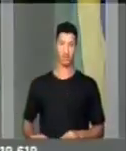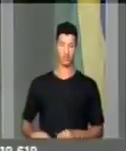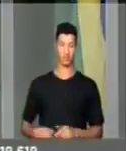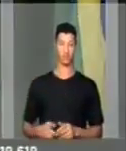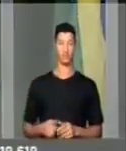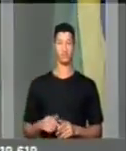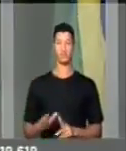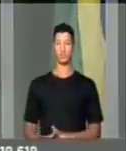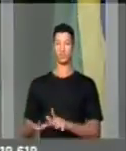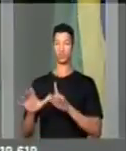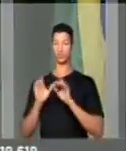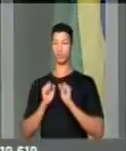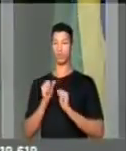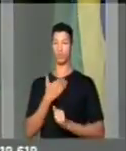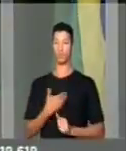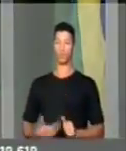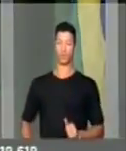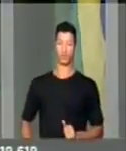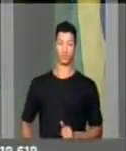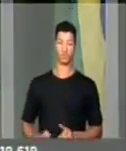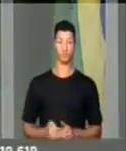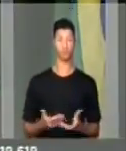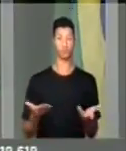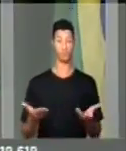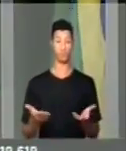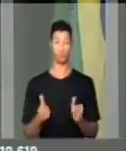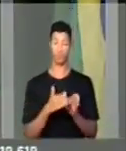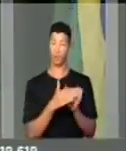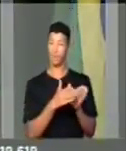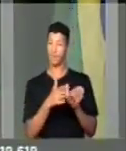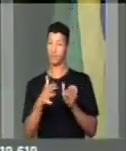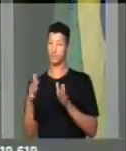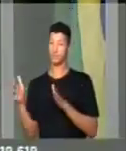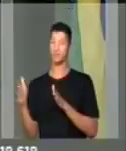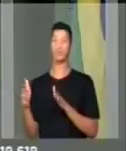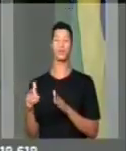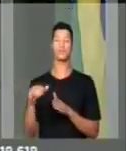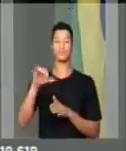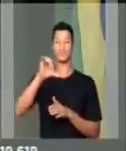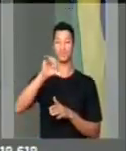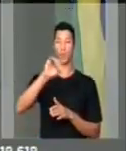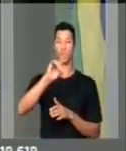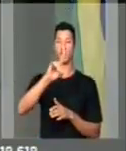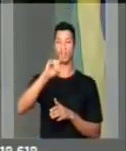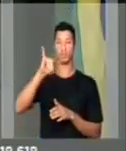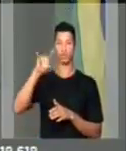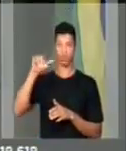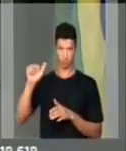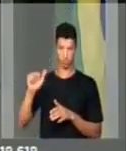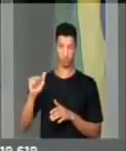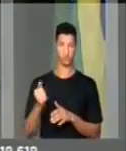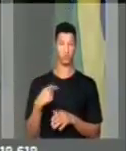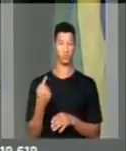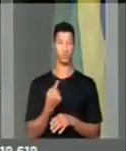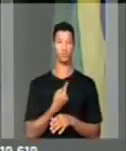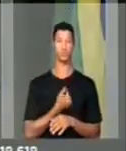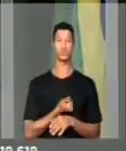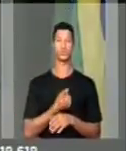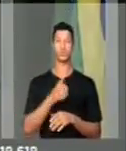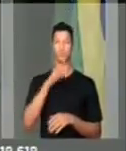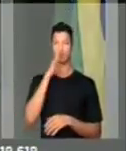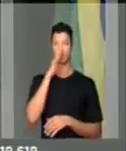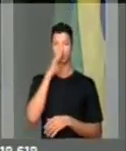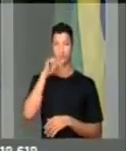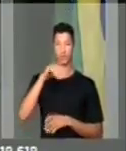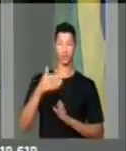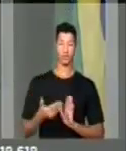República, assumiu o governo. E nesse espaço de 90 dias, nós estamos